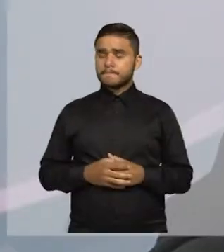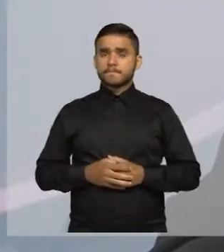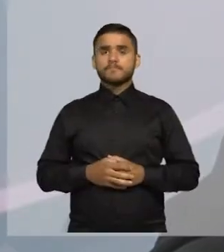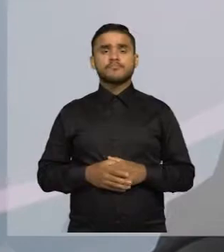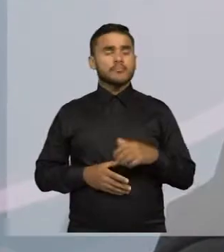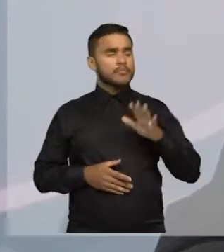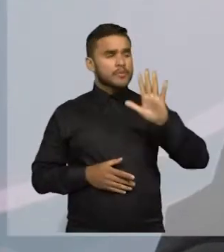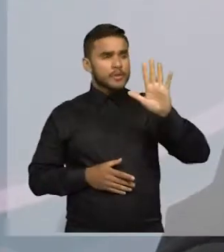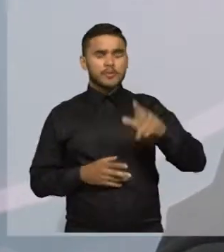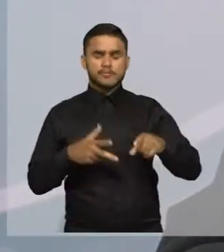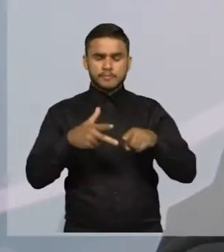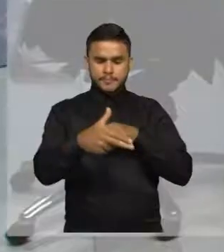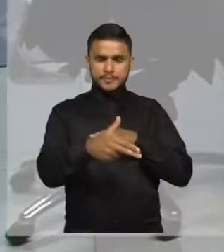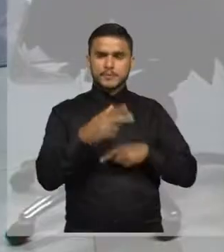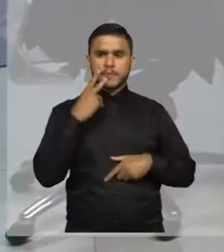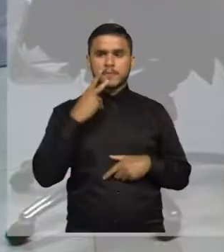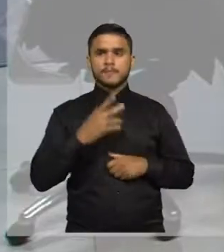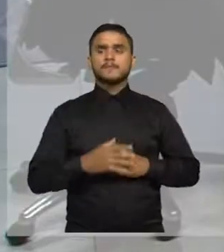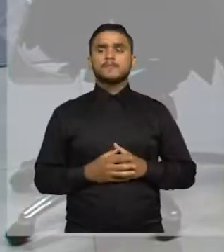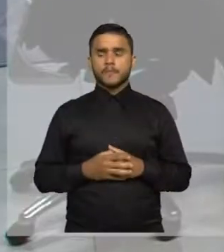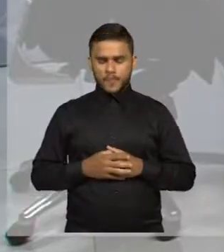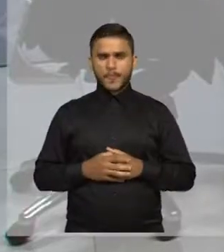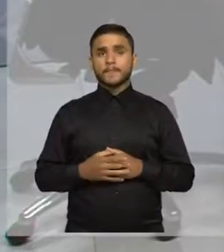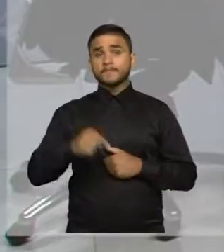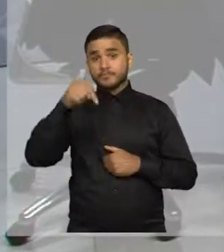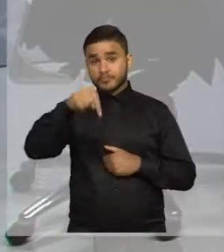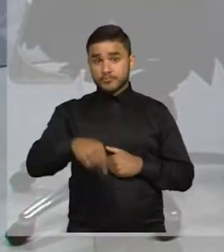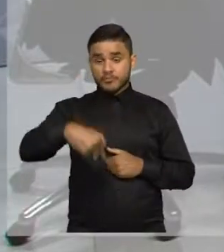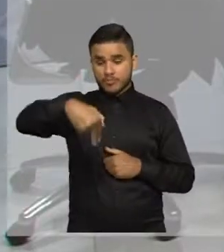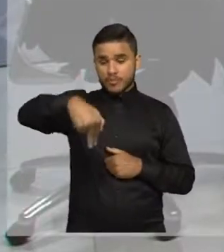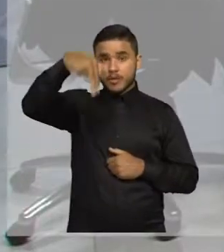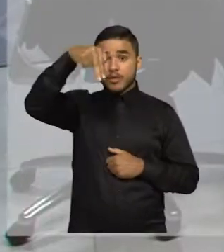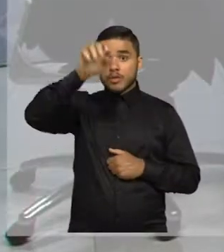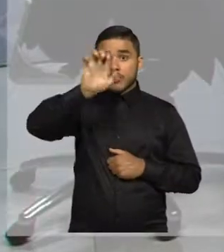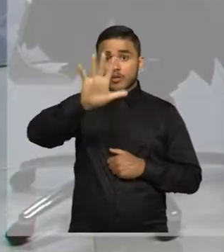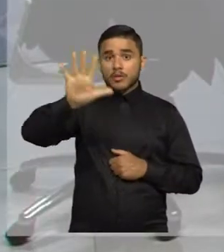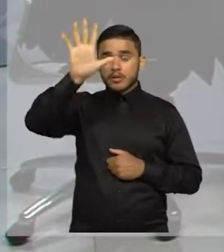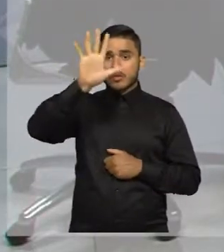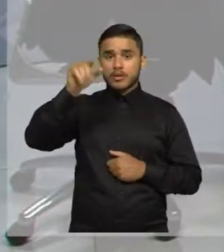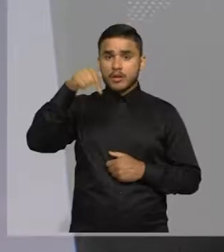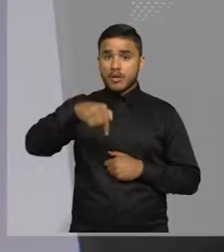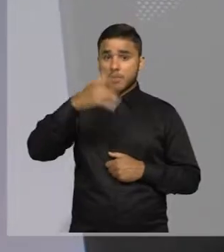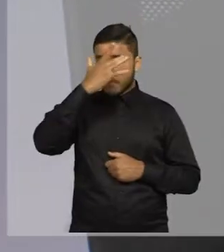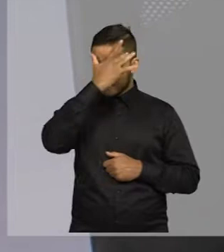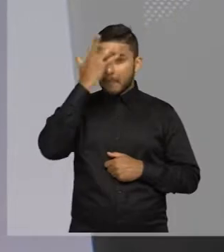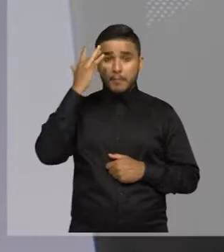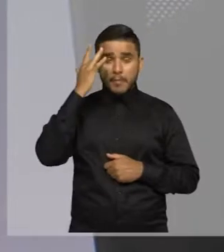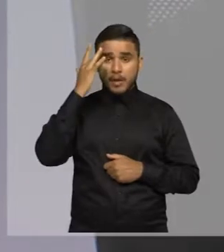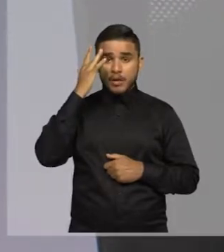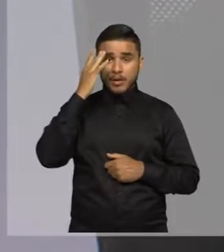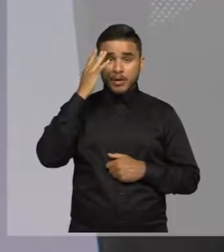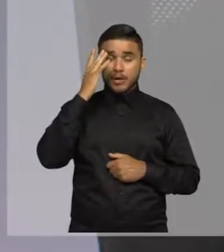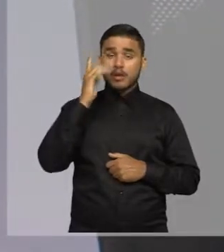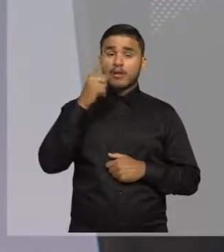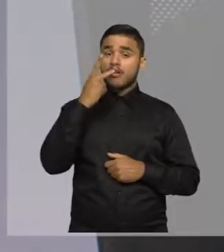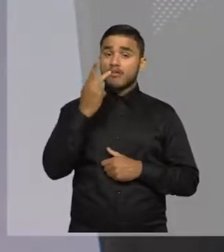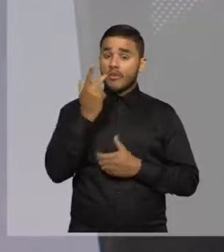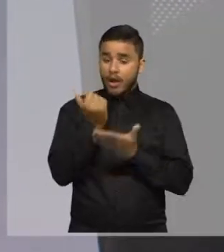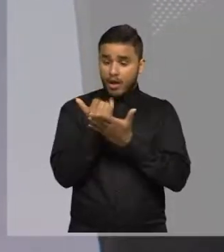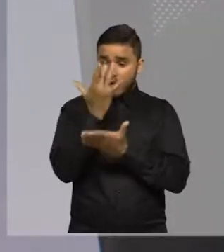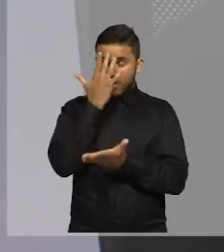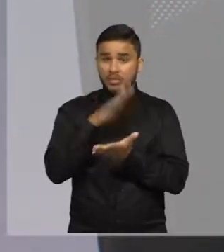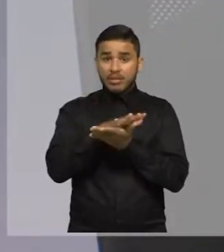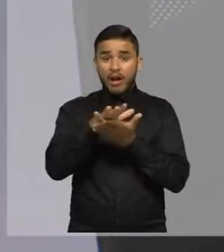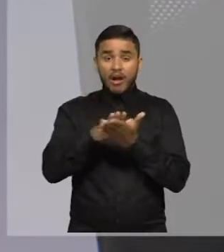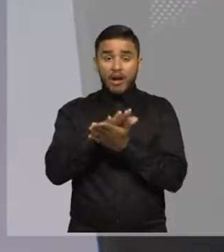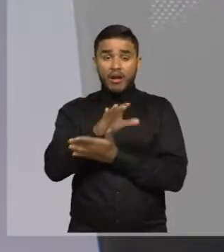Arnaldo, eu quero interromper para lembrar o seguinte, o Nordeste, que é considerado analfabeto,